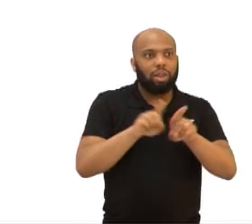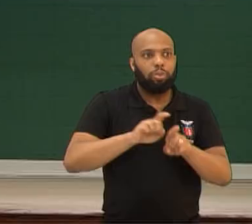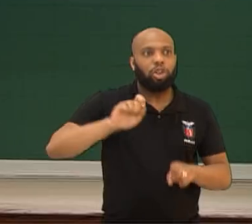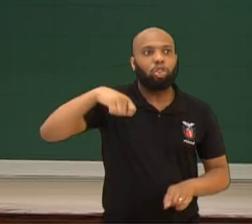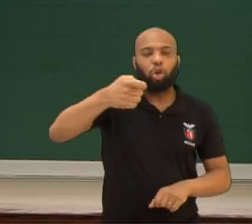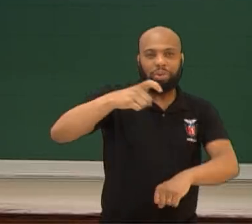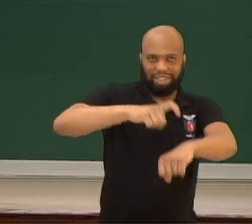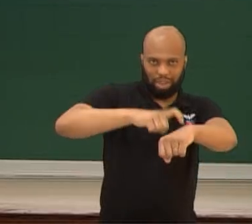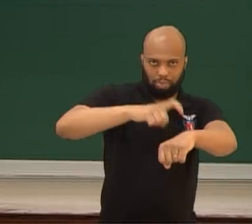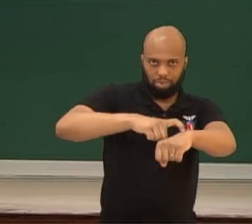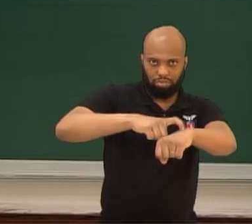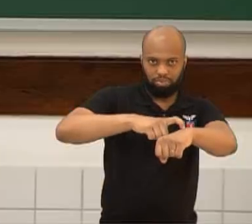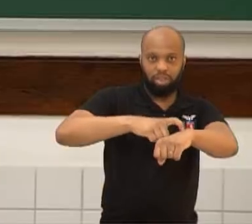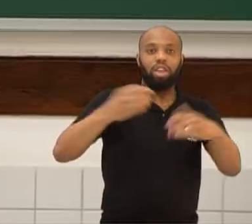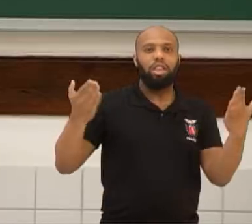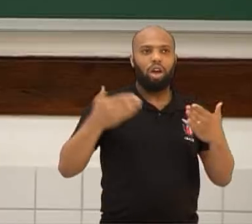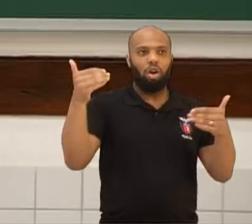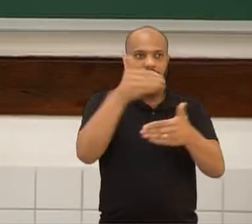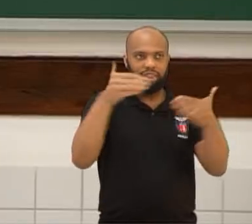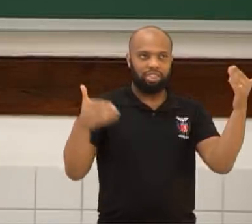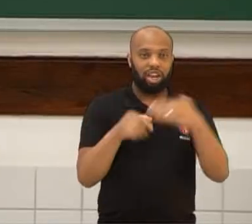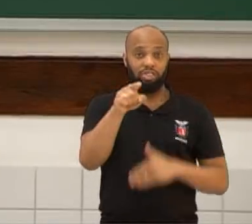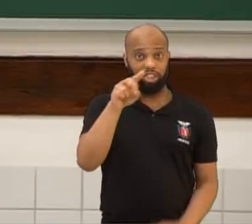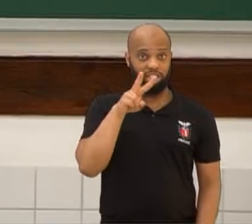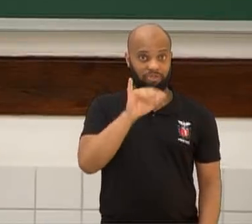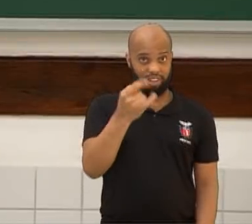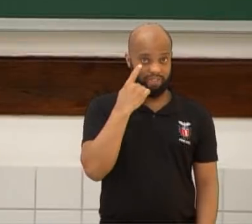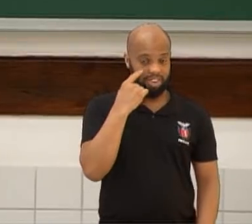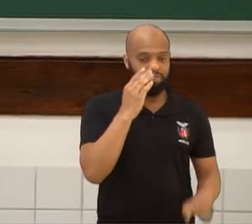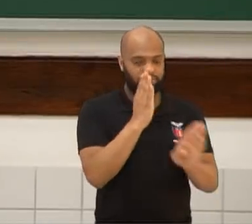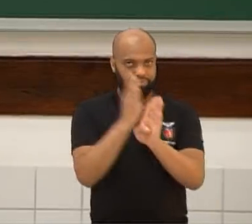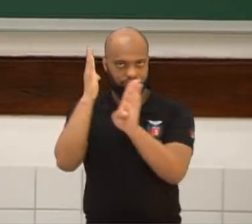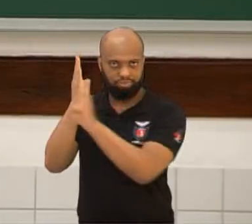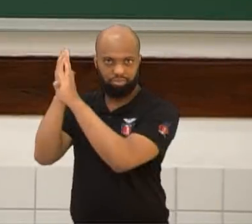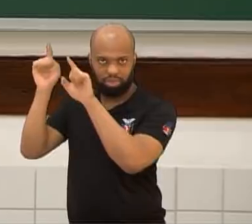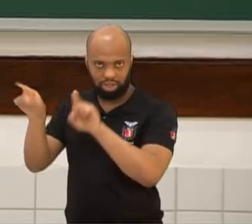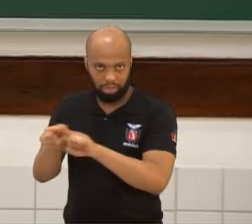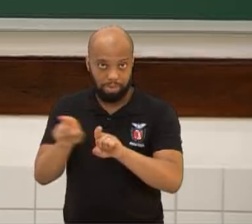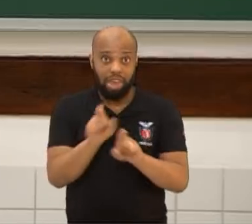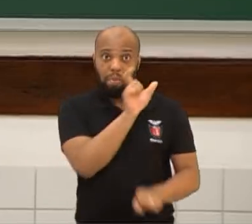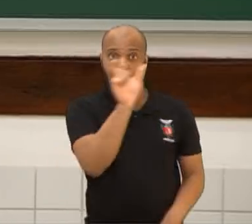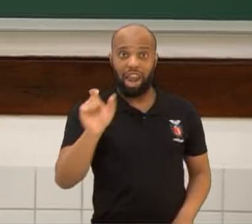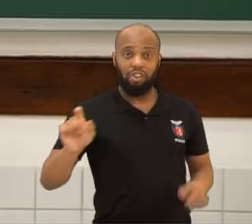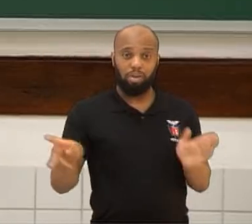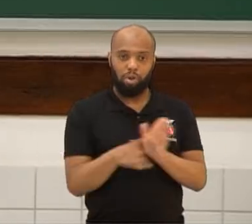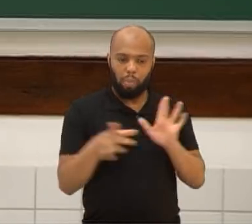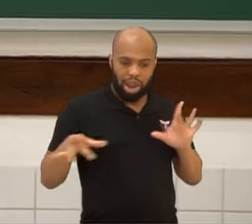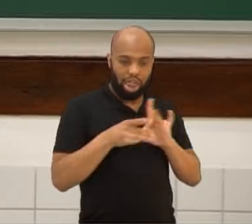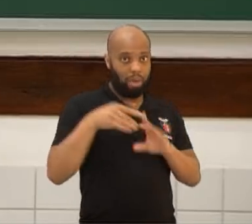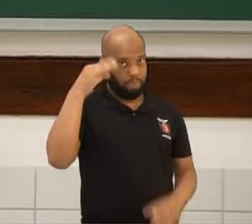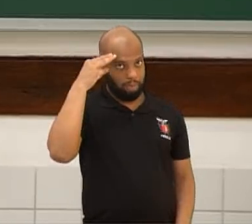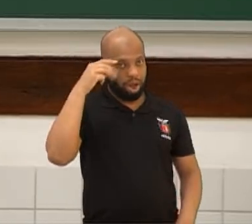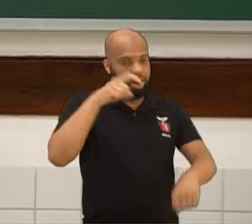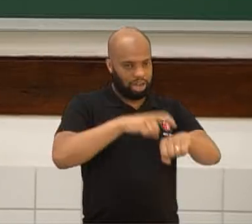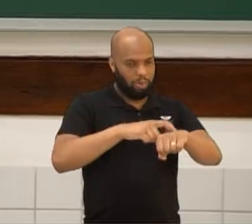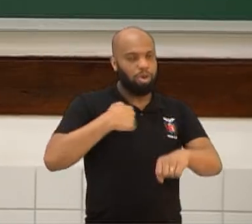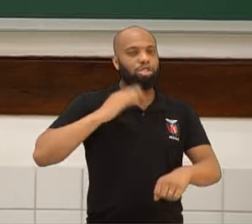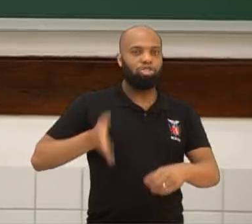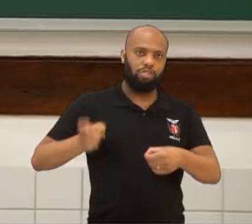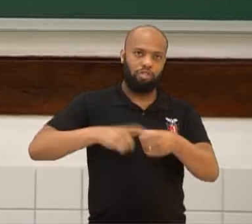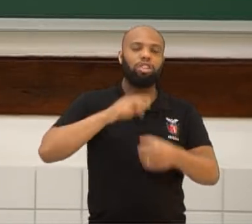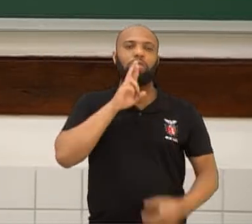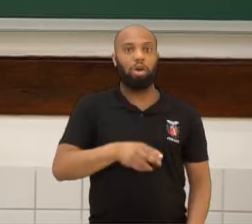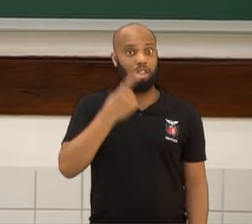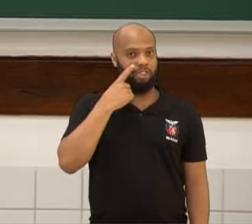referem a tempo. Eu vou deixar o slide para vocês, então, identificarem, tá? E a gente retorna daqui um pouquinho com a resposta,